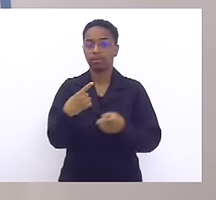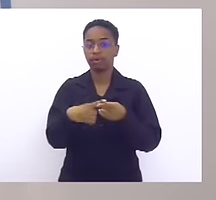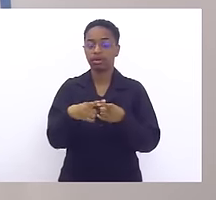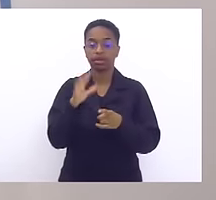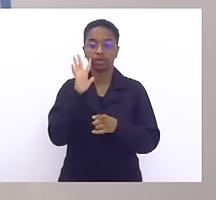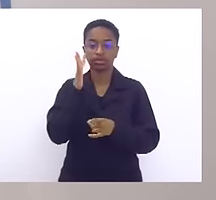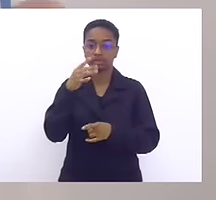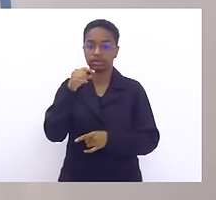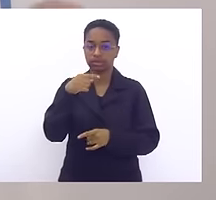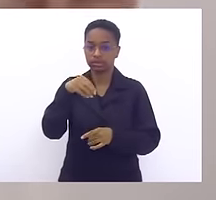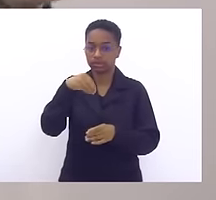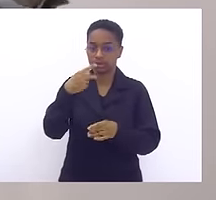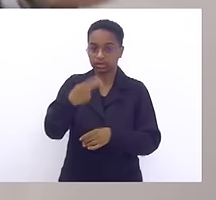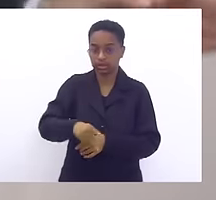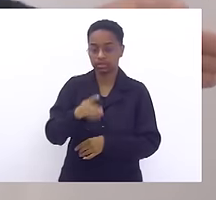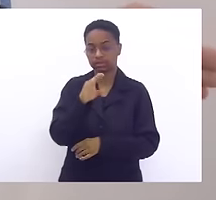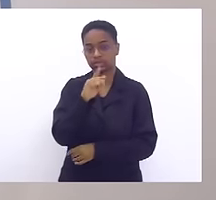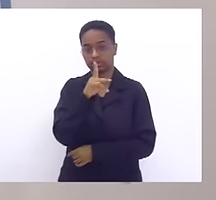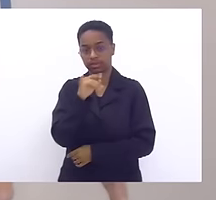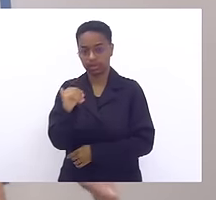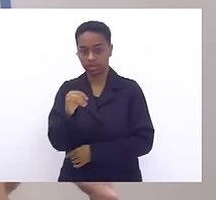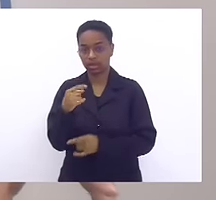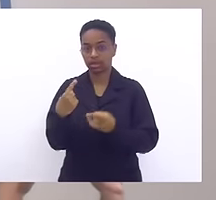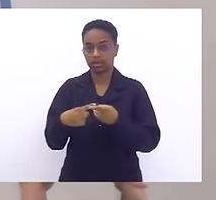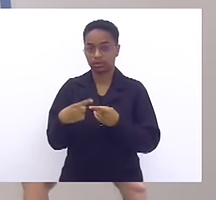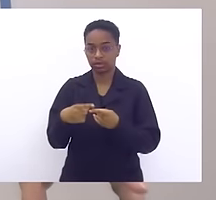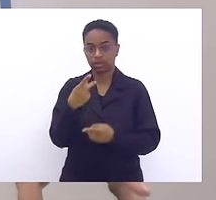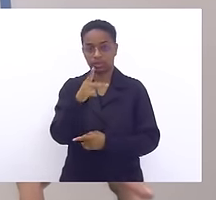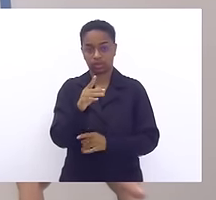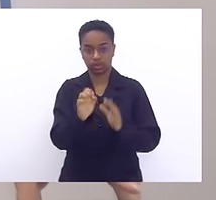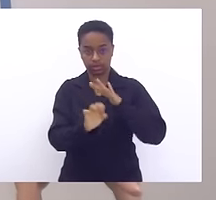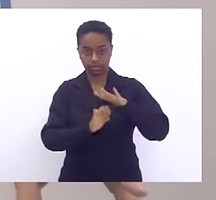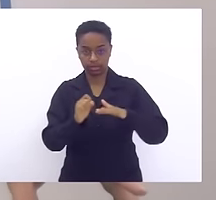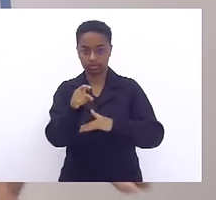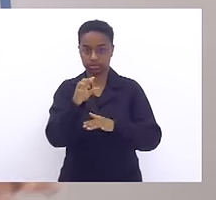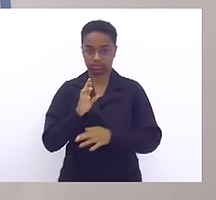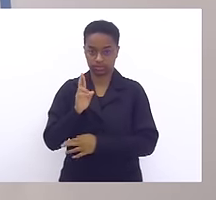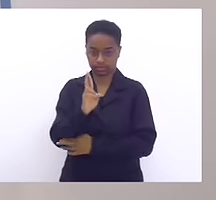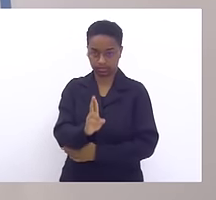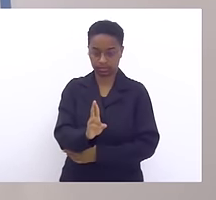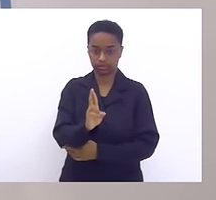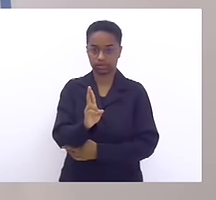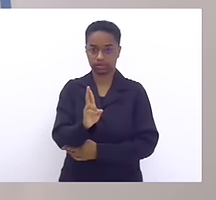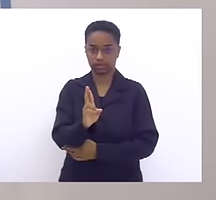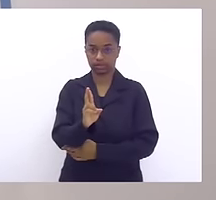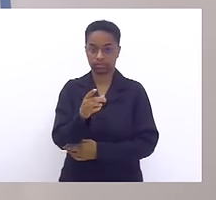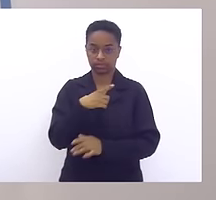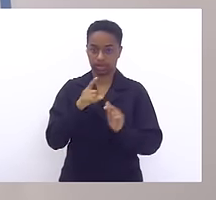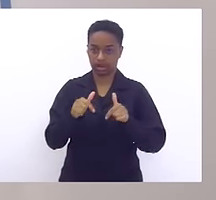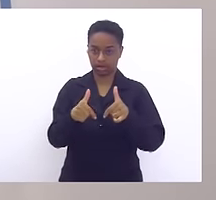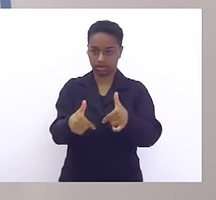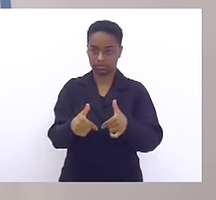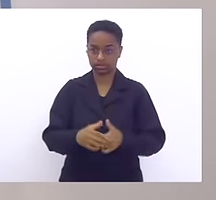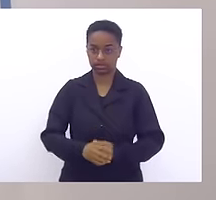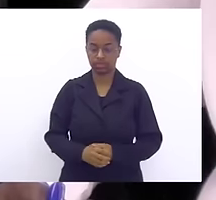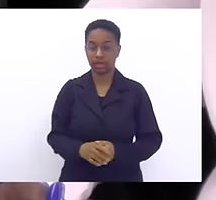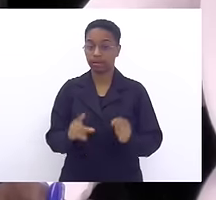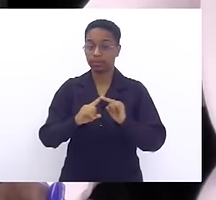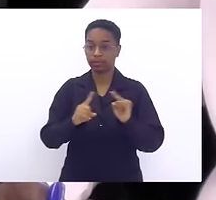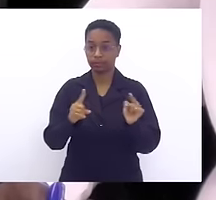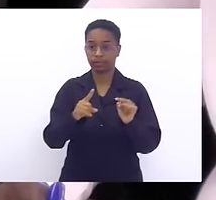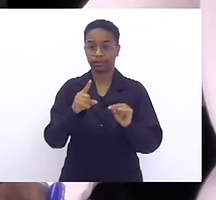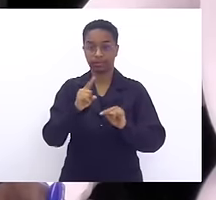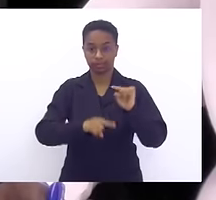na CPI que a sua A empresa que o senhor representa é faz a operação essa diligências foram